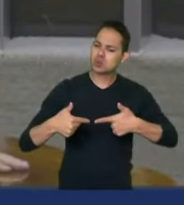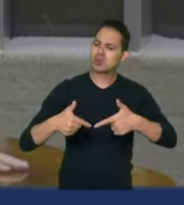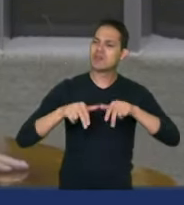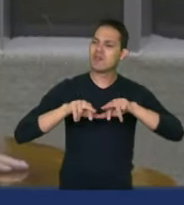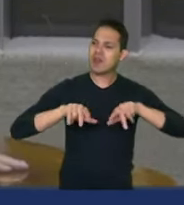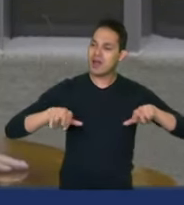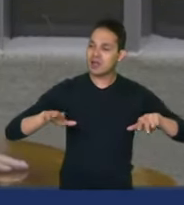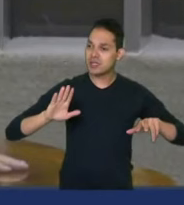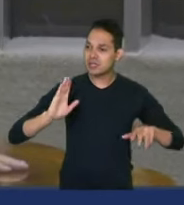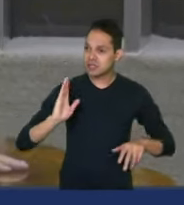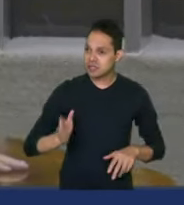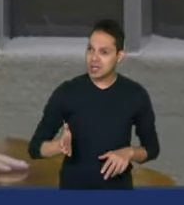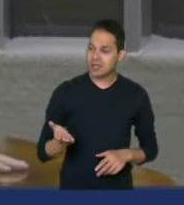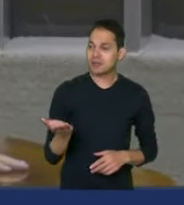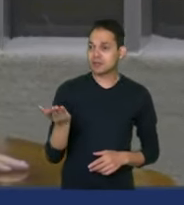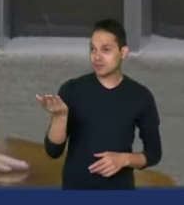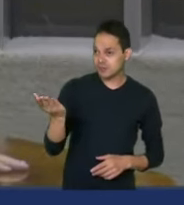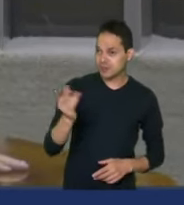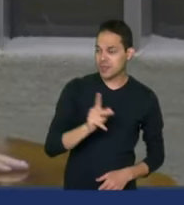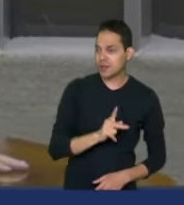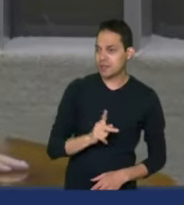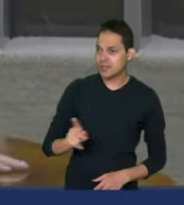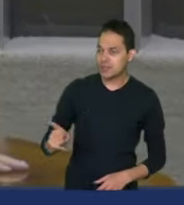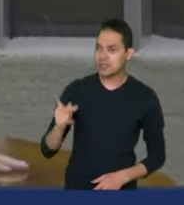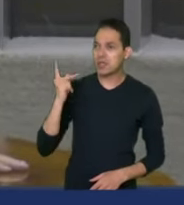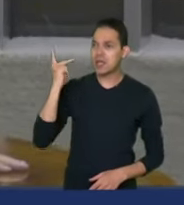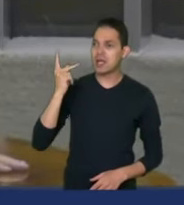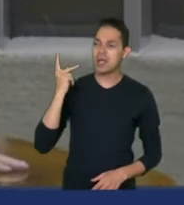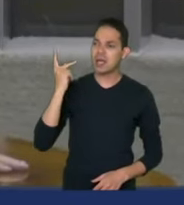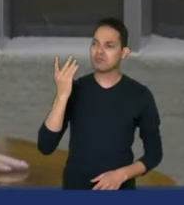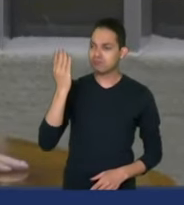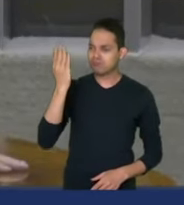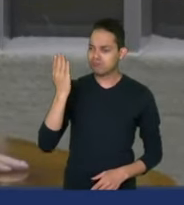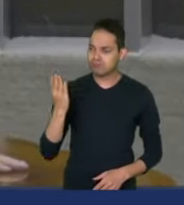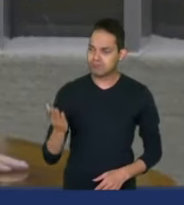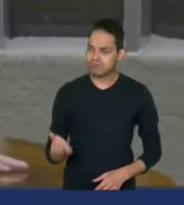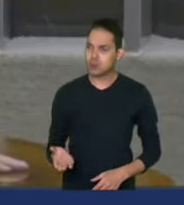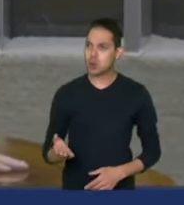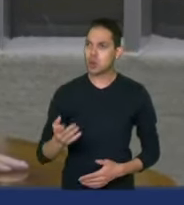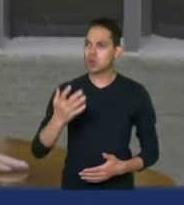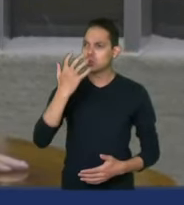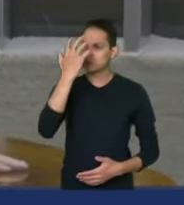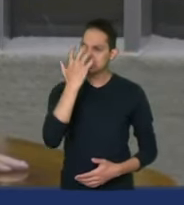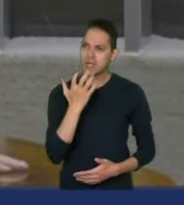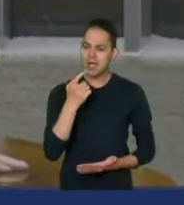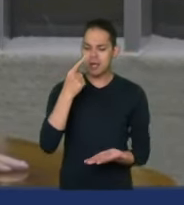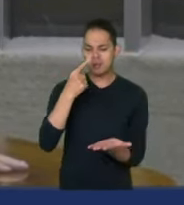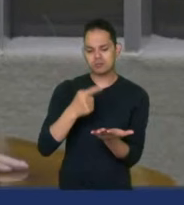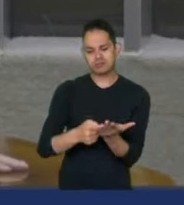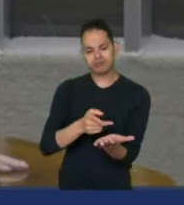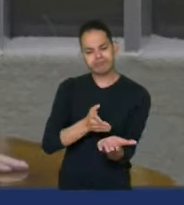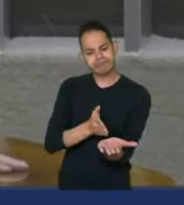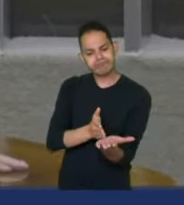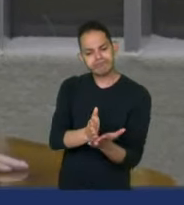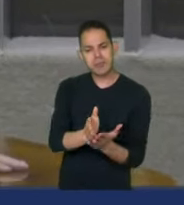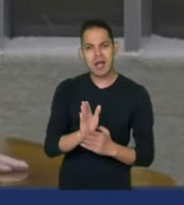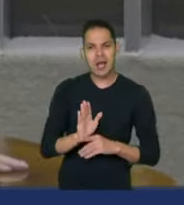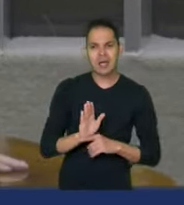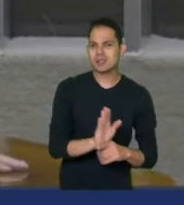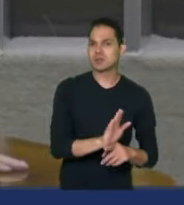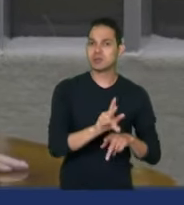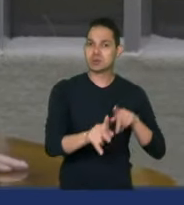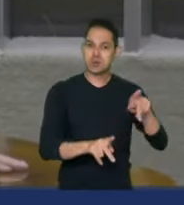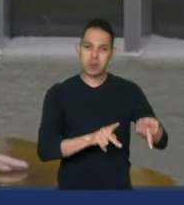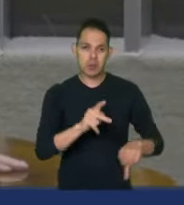deputado Zé Neto, é um dos parlamentares mais comprometidos com o povo da Bahia, com o povo do